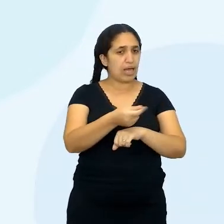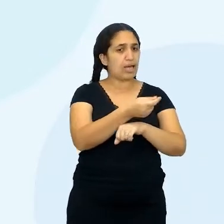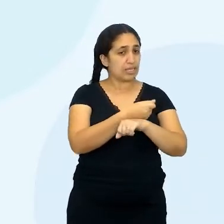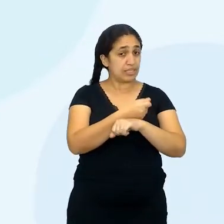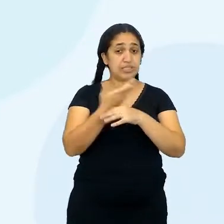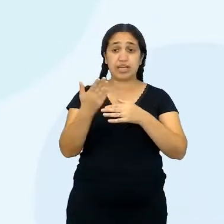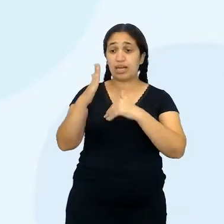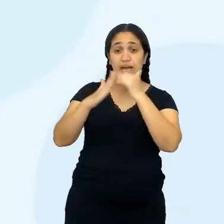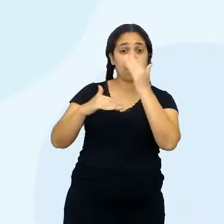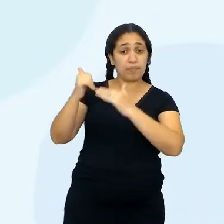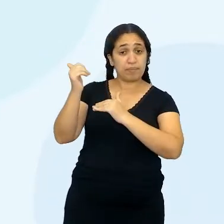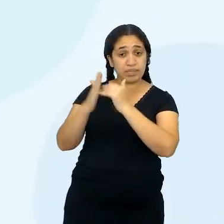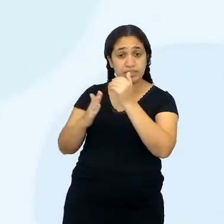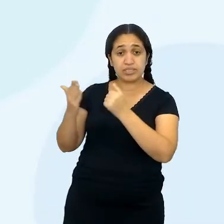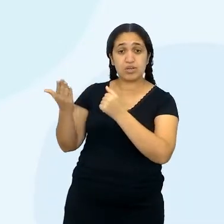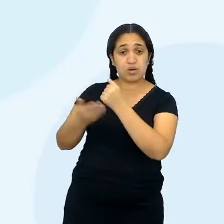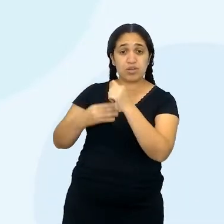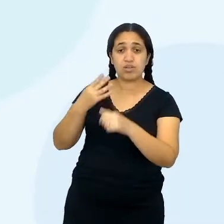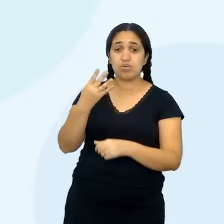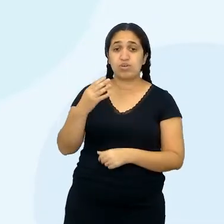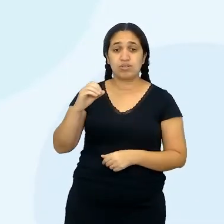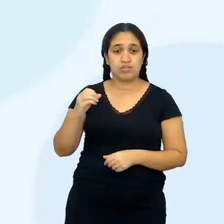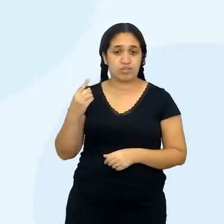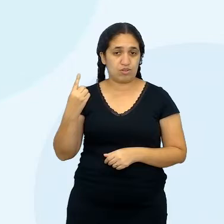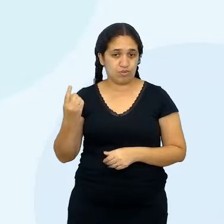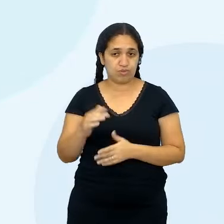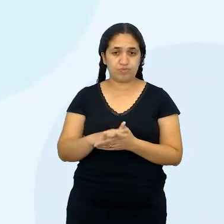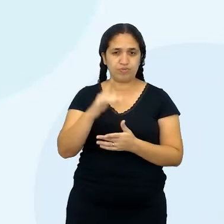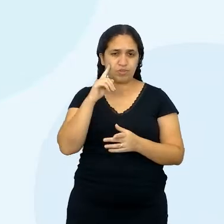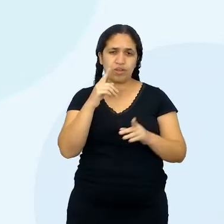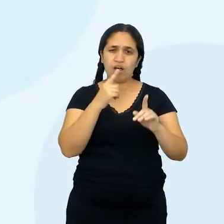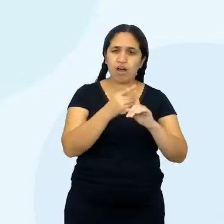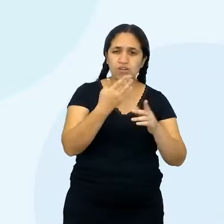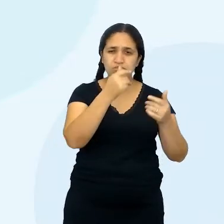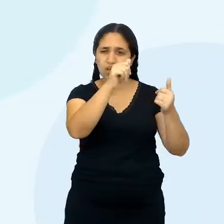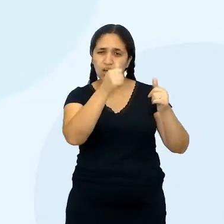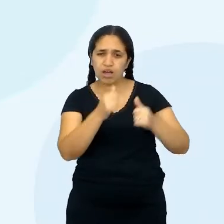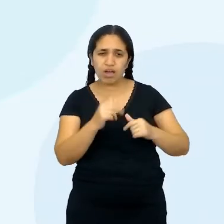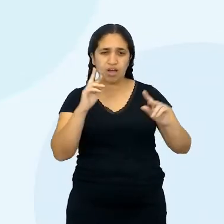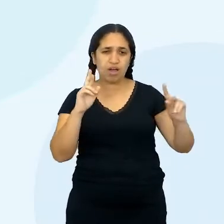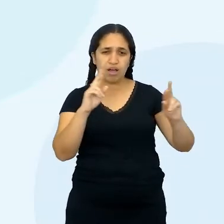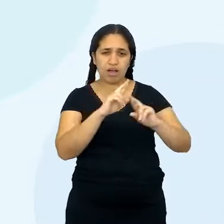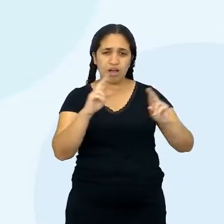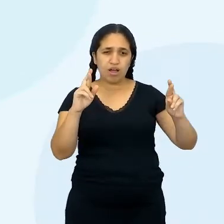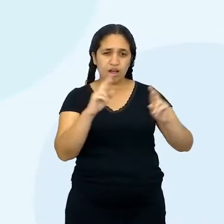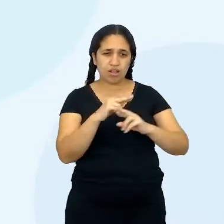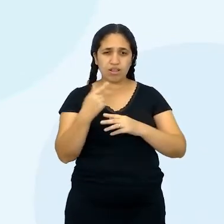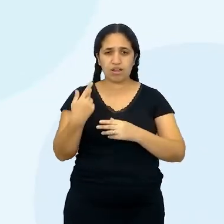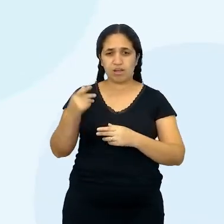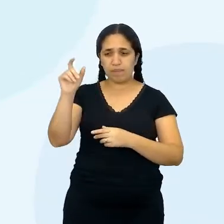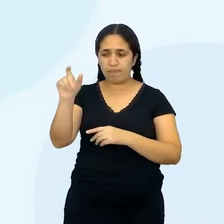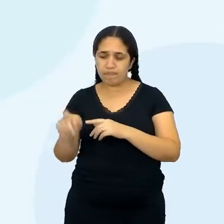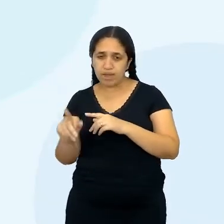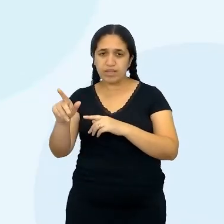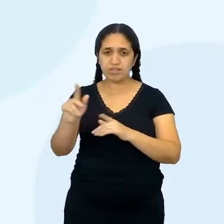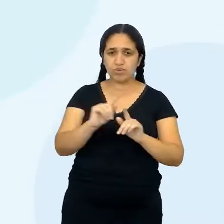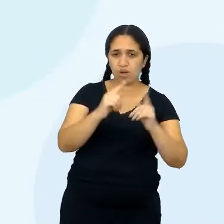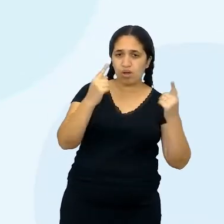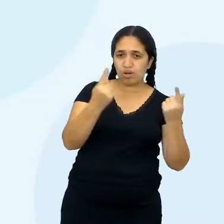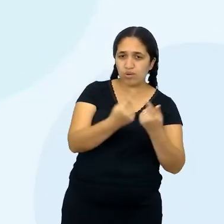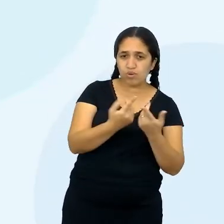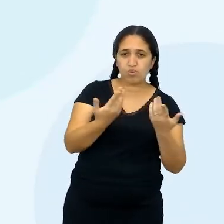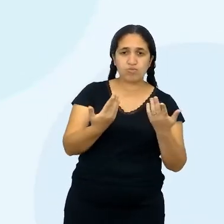habilidade básica 401, identificar e analisar as relações entre sujeitos,